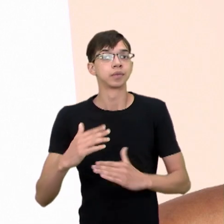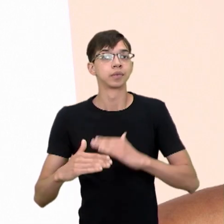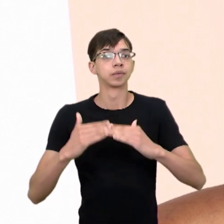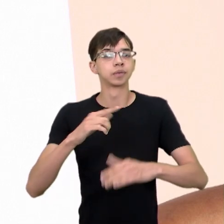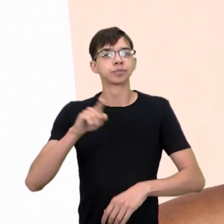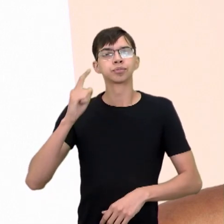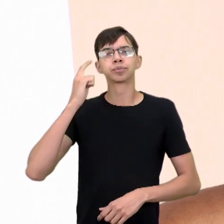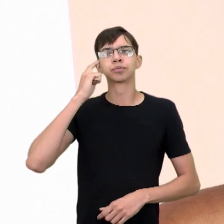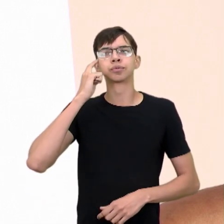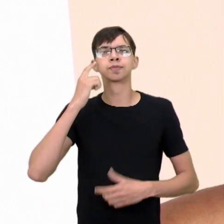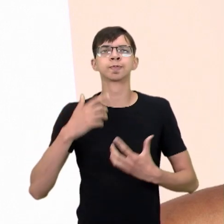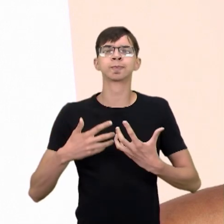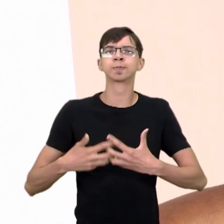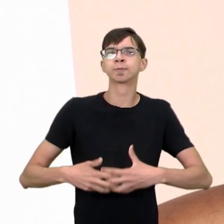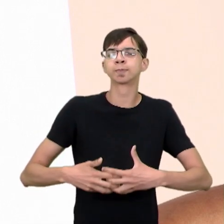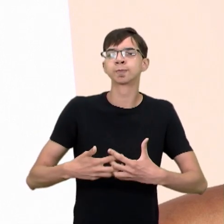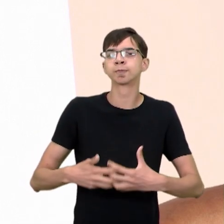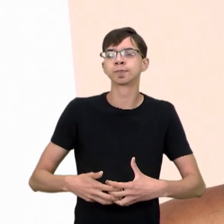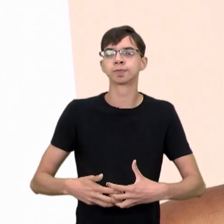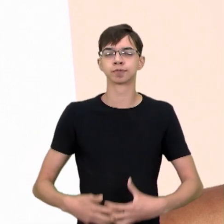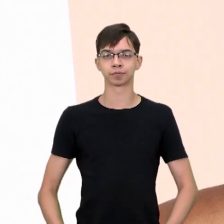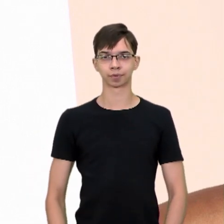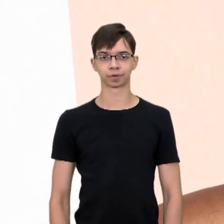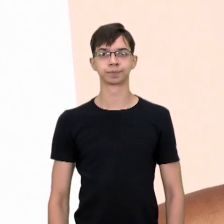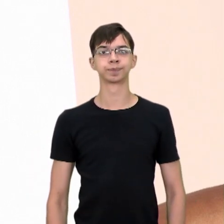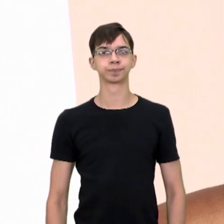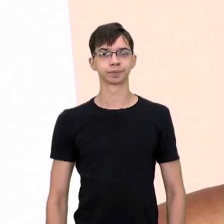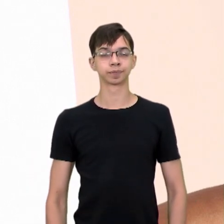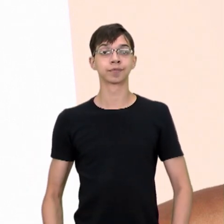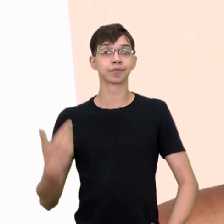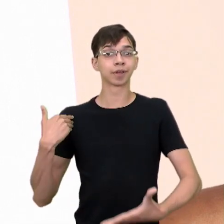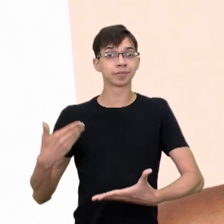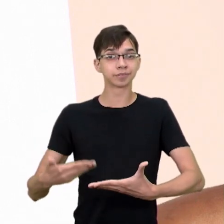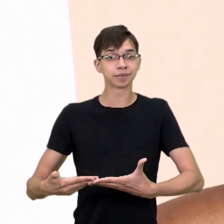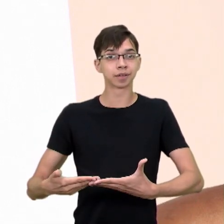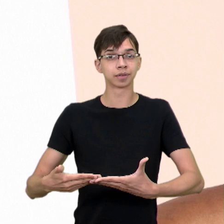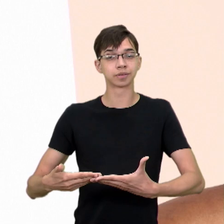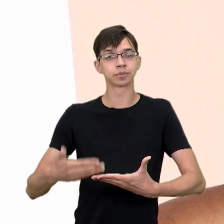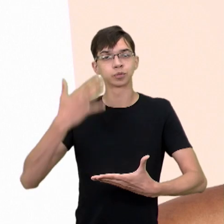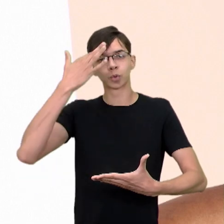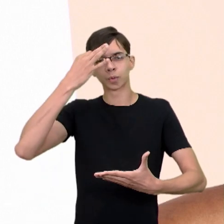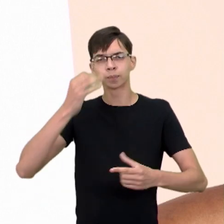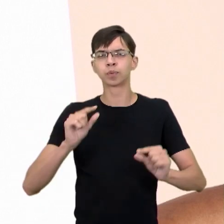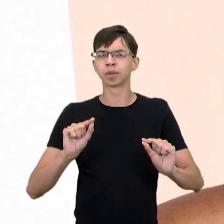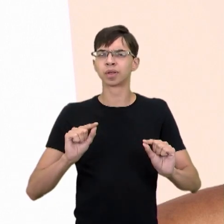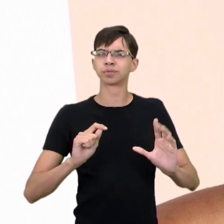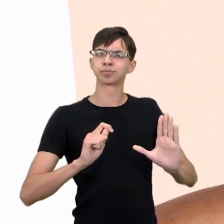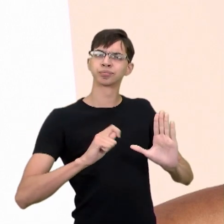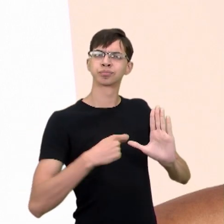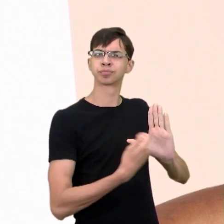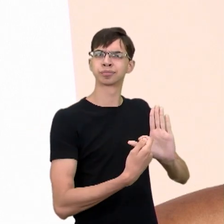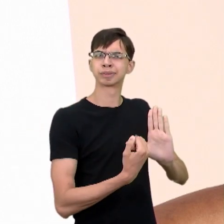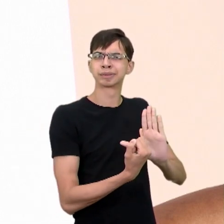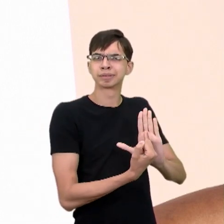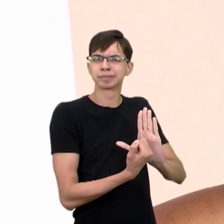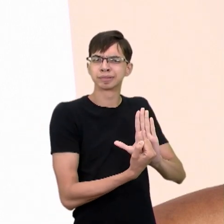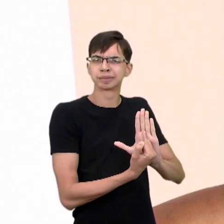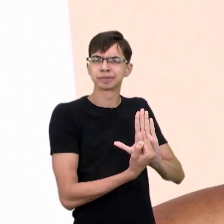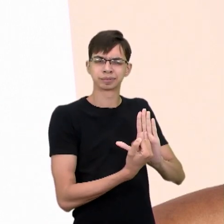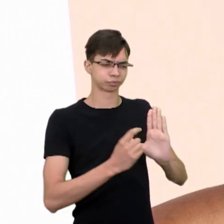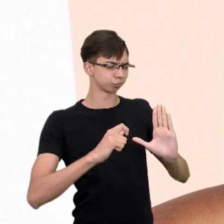O que você até agora entende como identidade, né? O que se